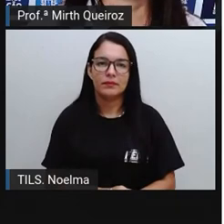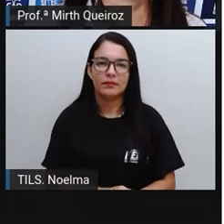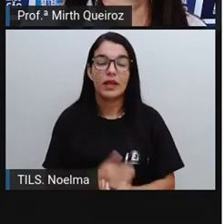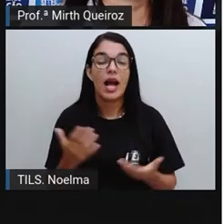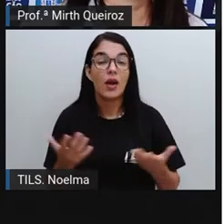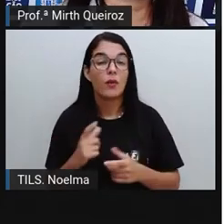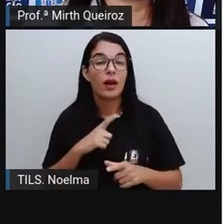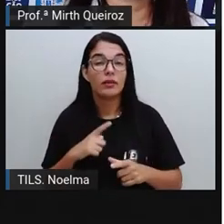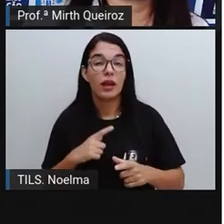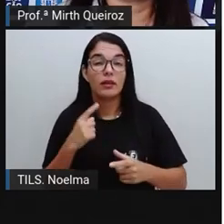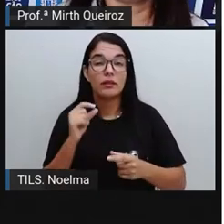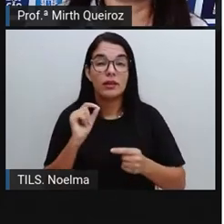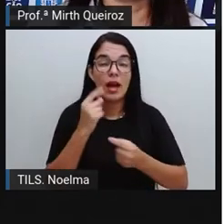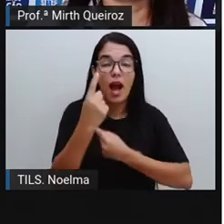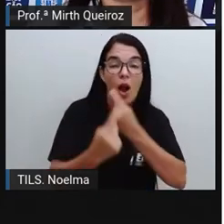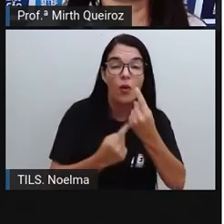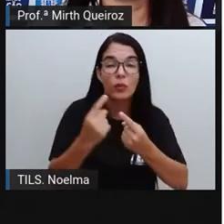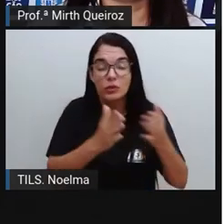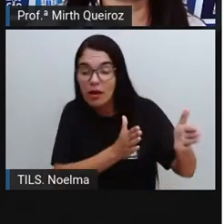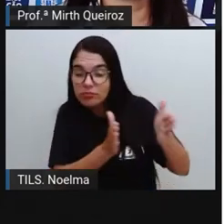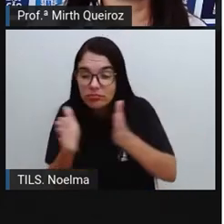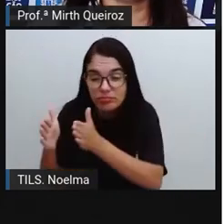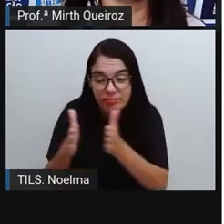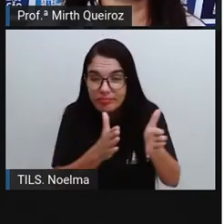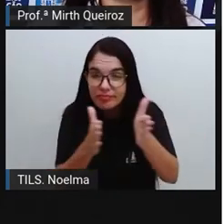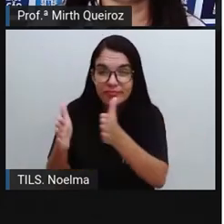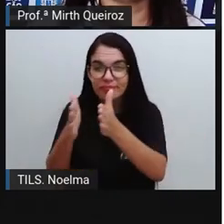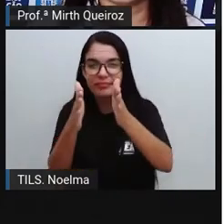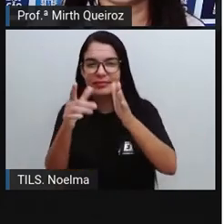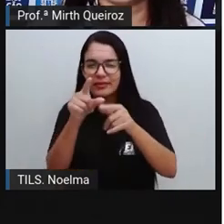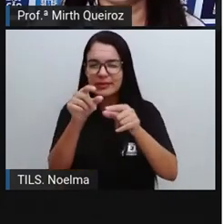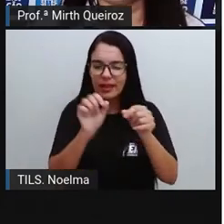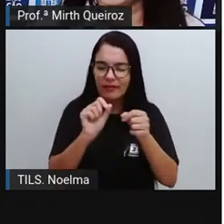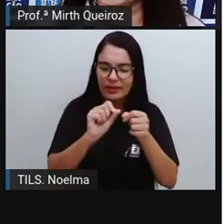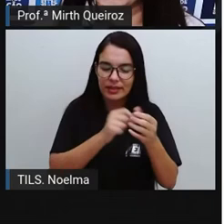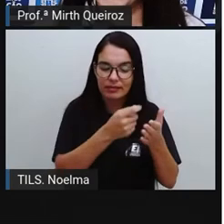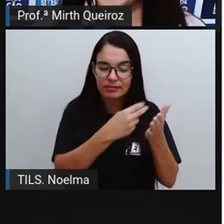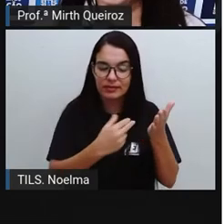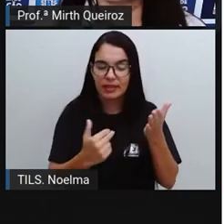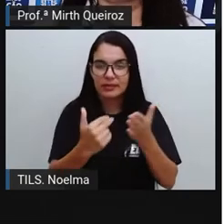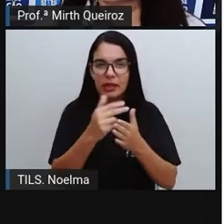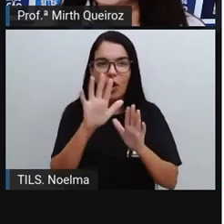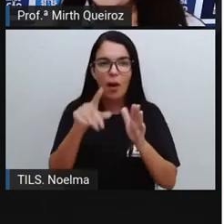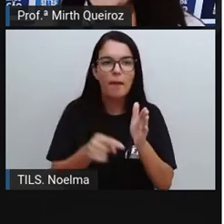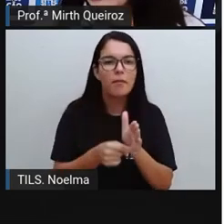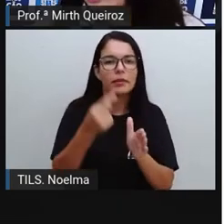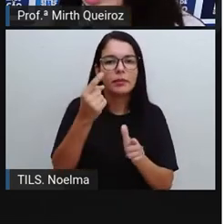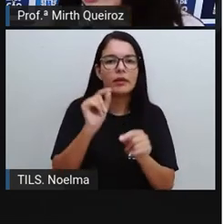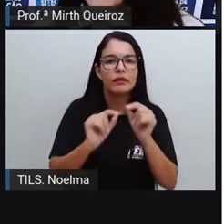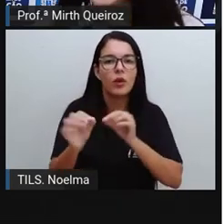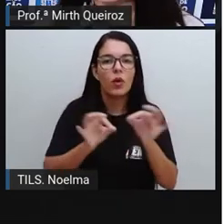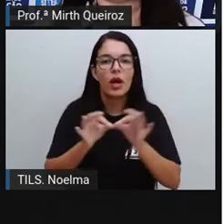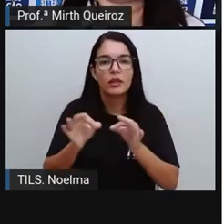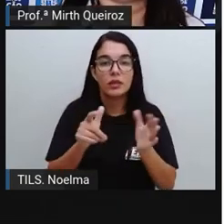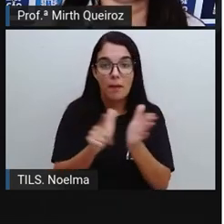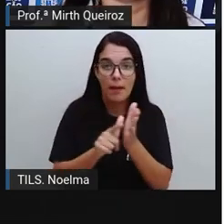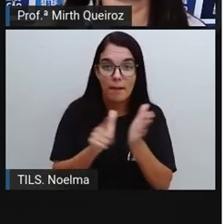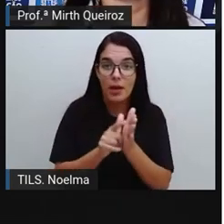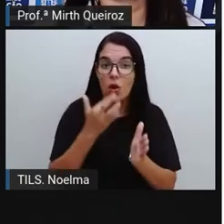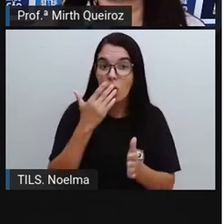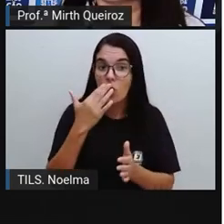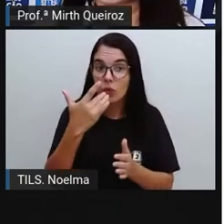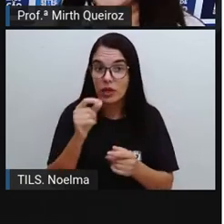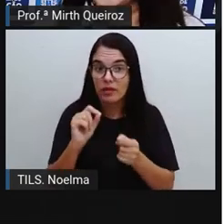As estratégias para que vocês possam construir aí o seu desenho. Primeiro, organiza os papéis coloridos, como a gente falou,